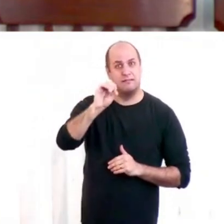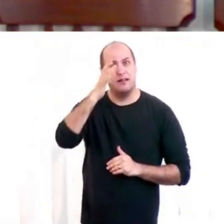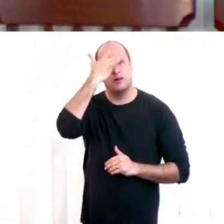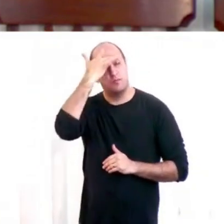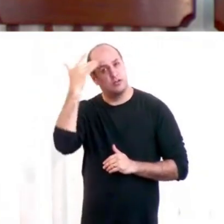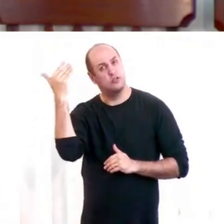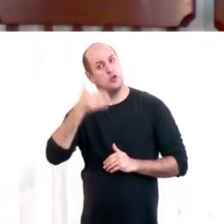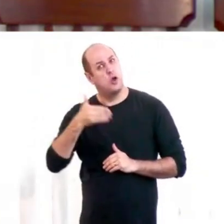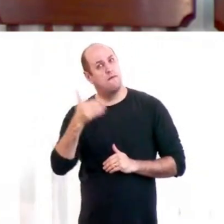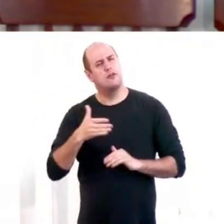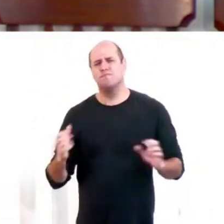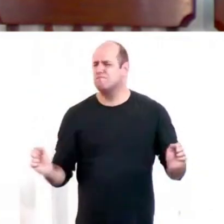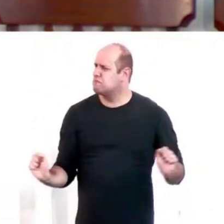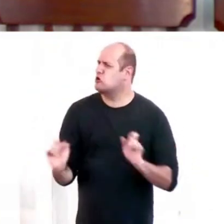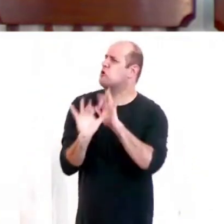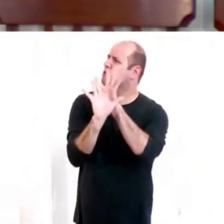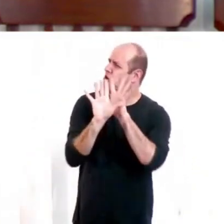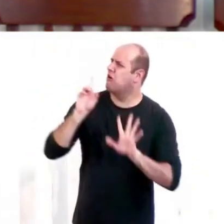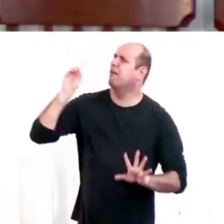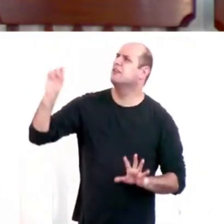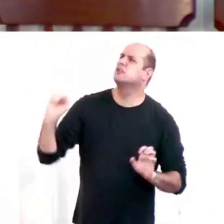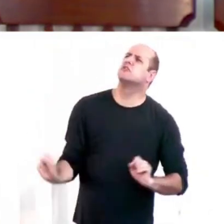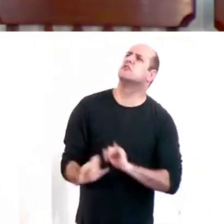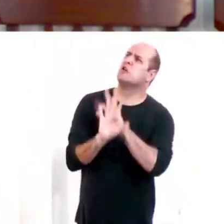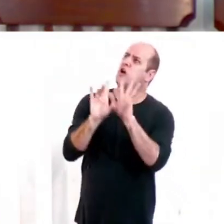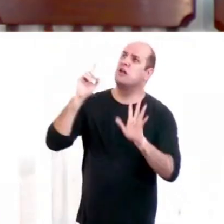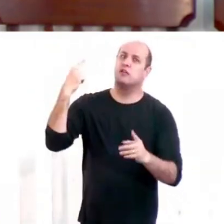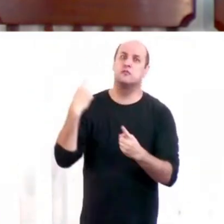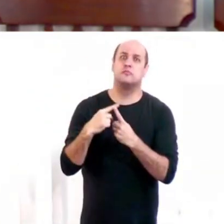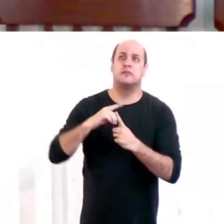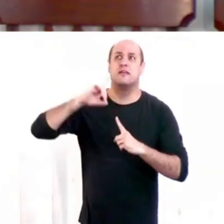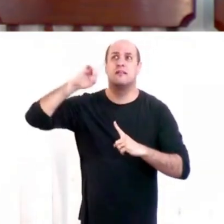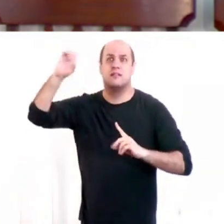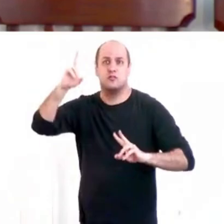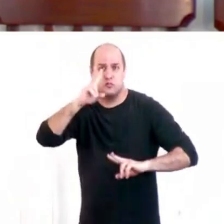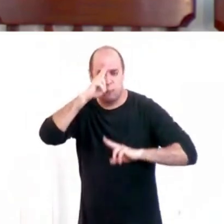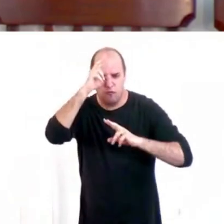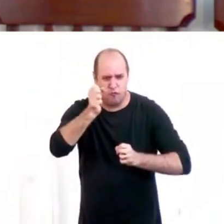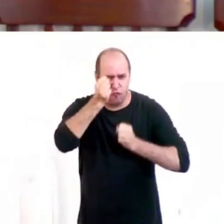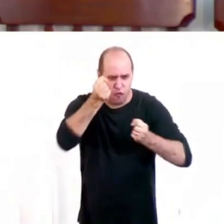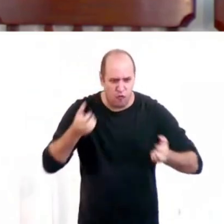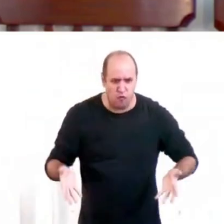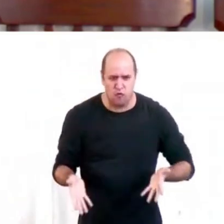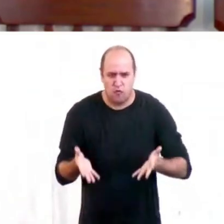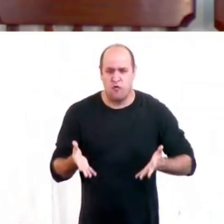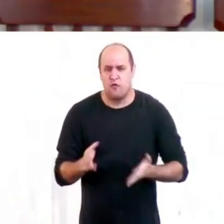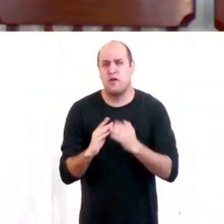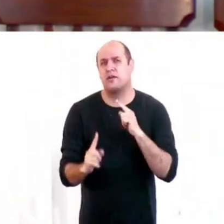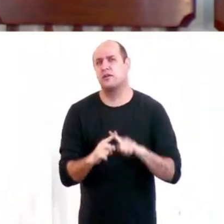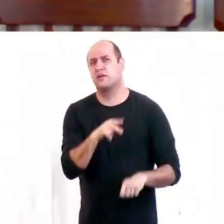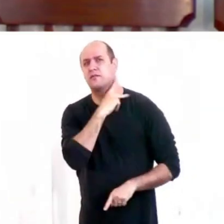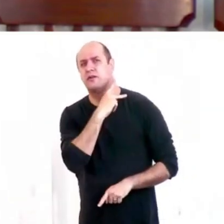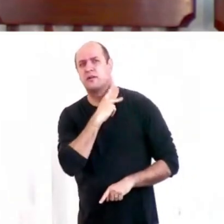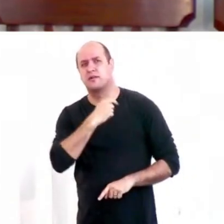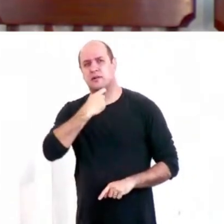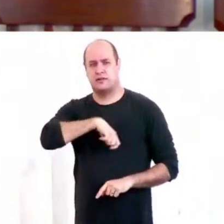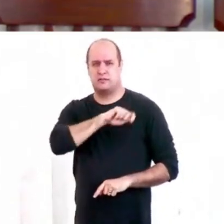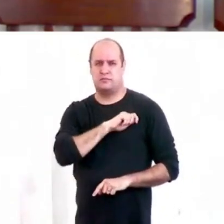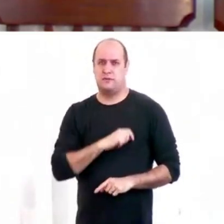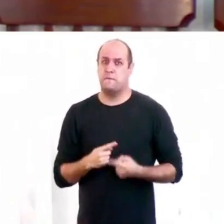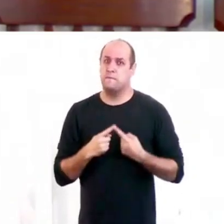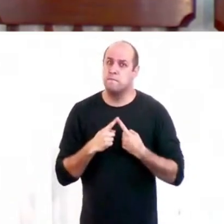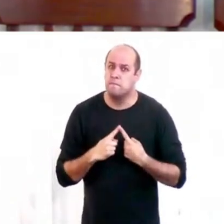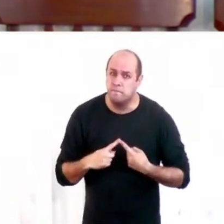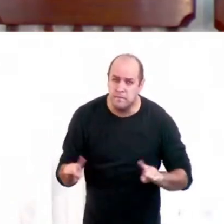é para glorificar a Deus, porque Deus tem fortalecido as congregações presbiterianas na Espanha. Mas,